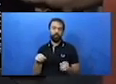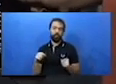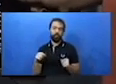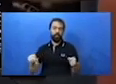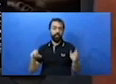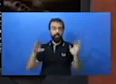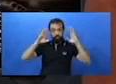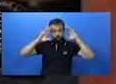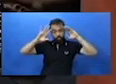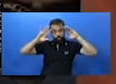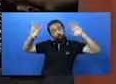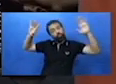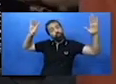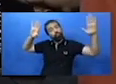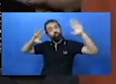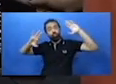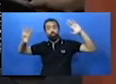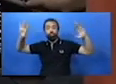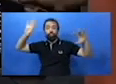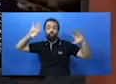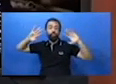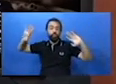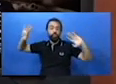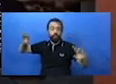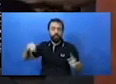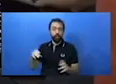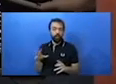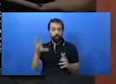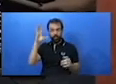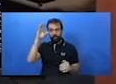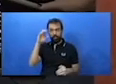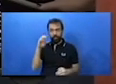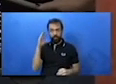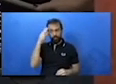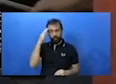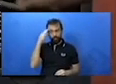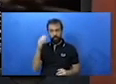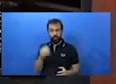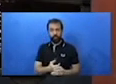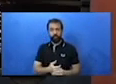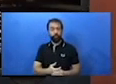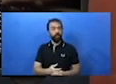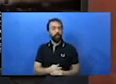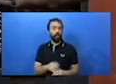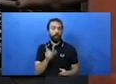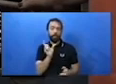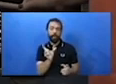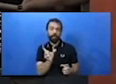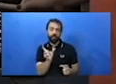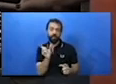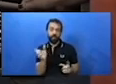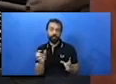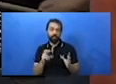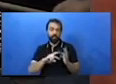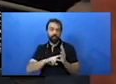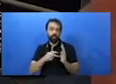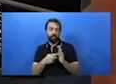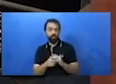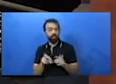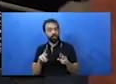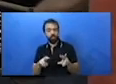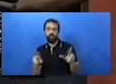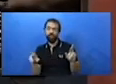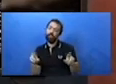as palavras têm significados diferentes daqueles que estamos acostumados. Você já chorou ao ler